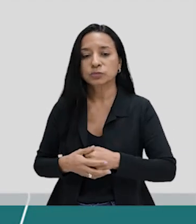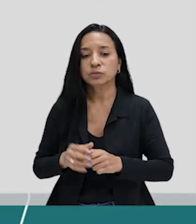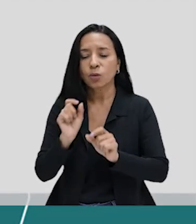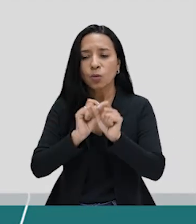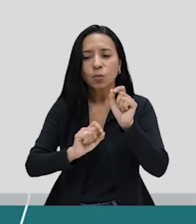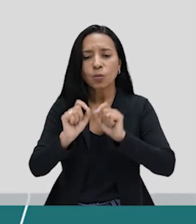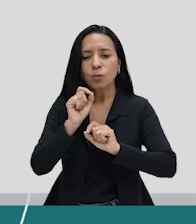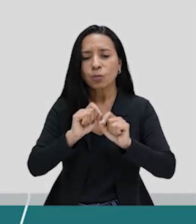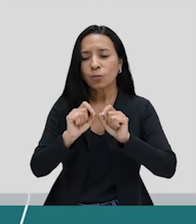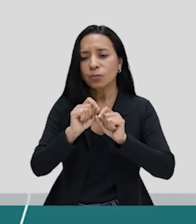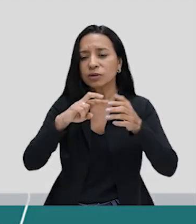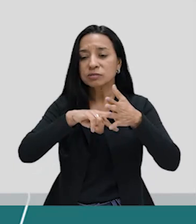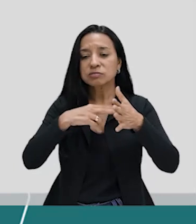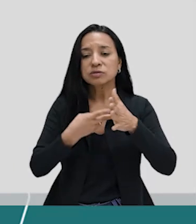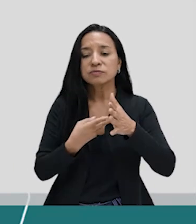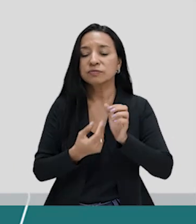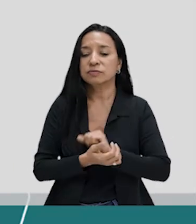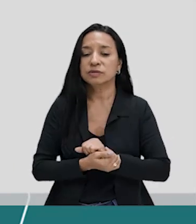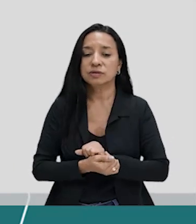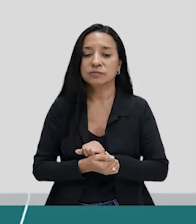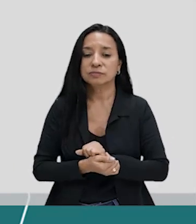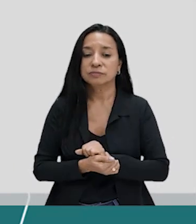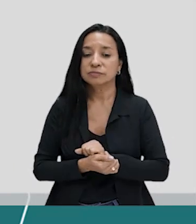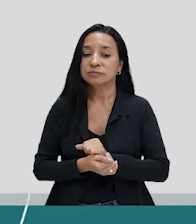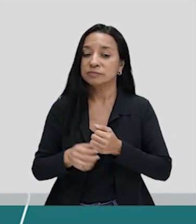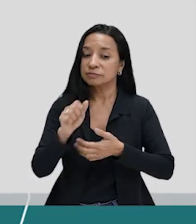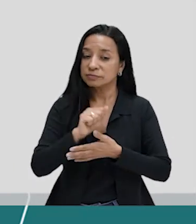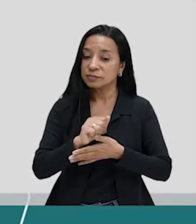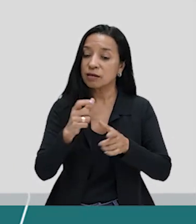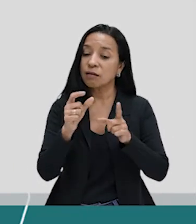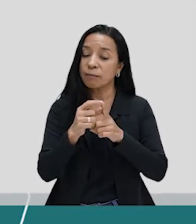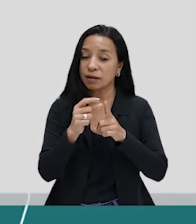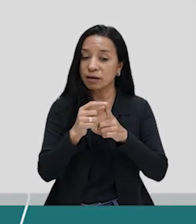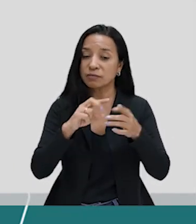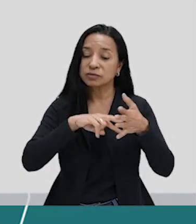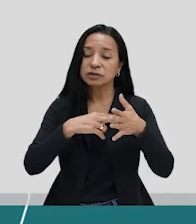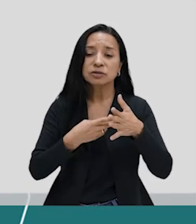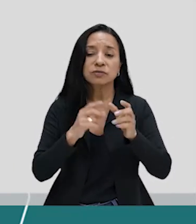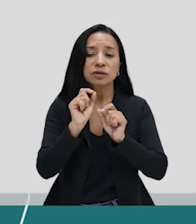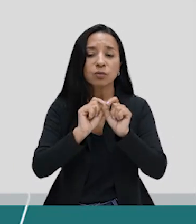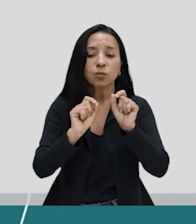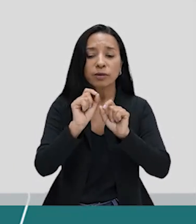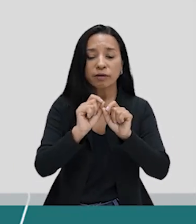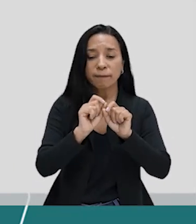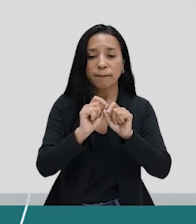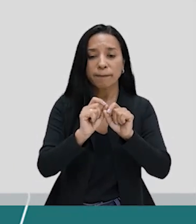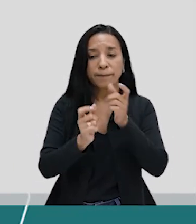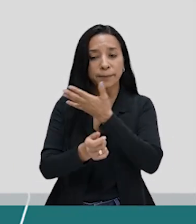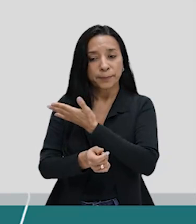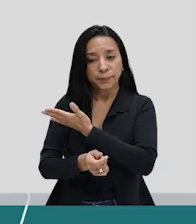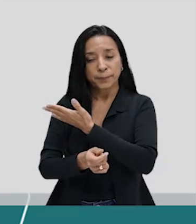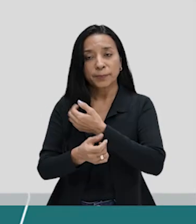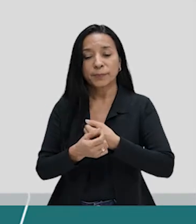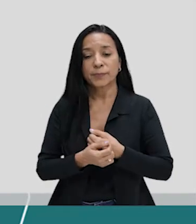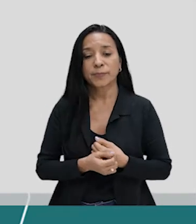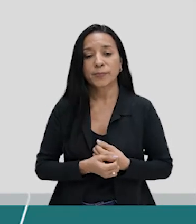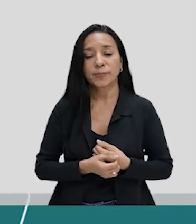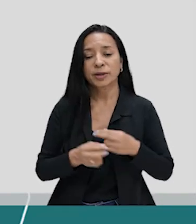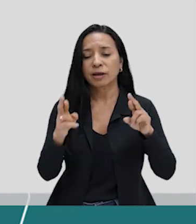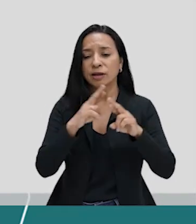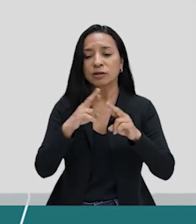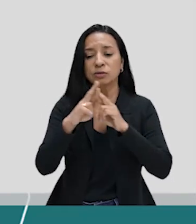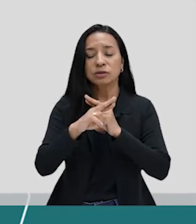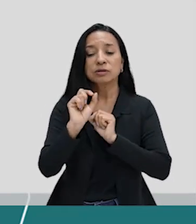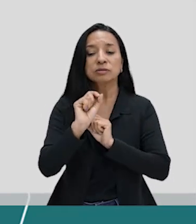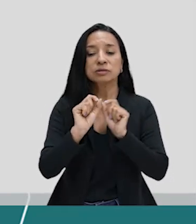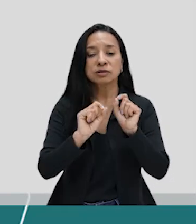significam respectivamente. E aí, essas palavras lígneo, gípsio, nível e branquial seria relacionado